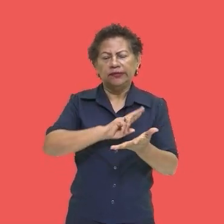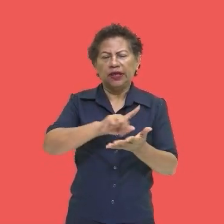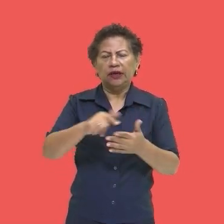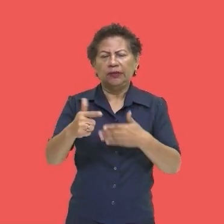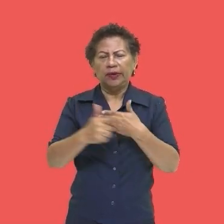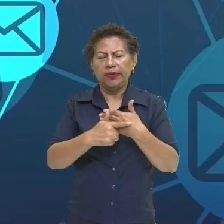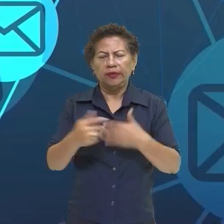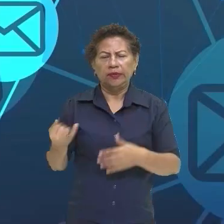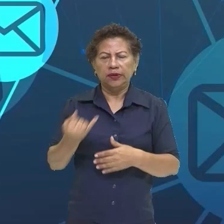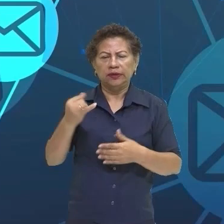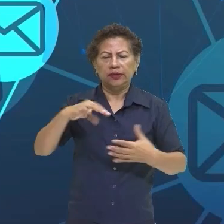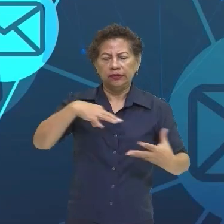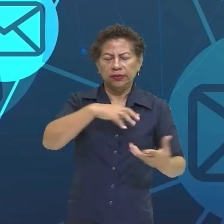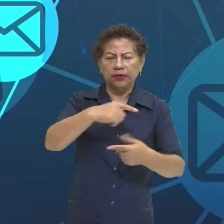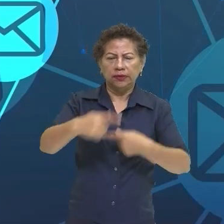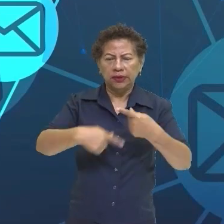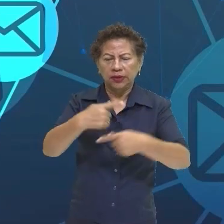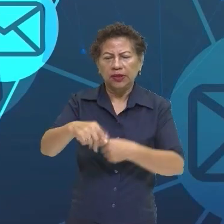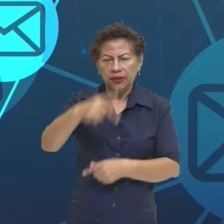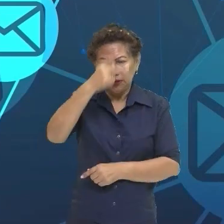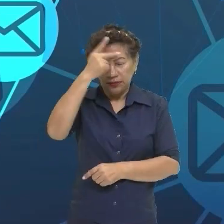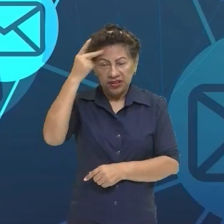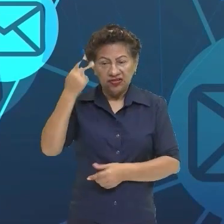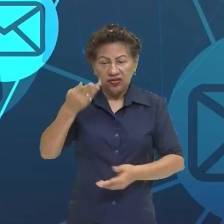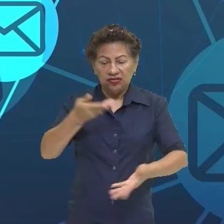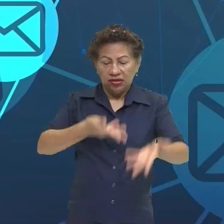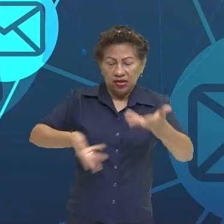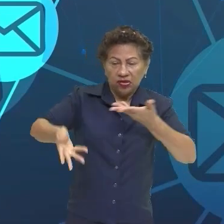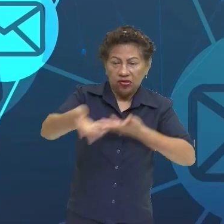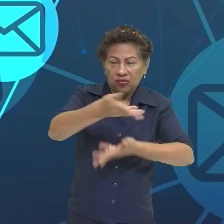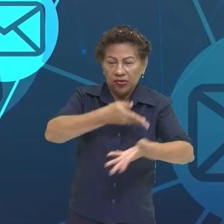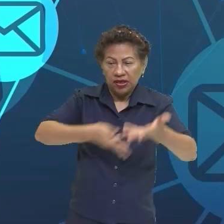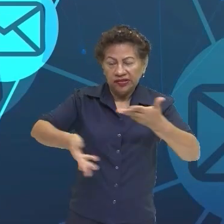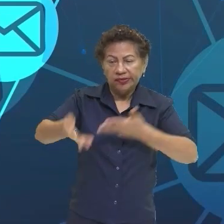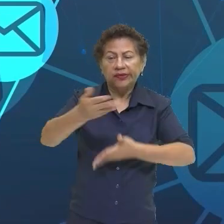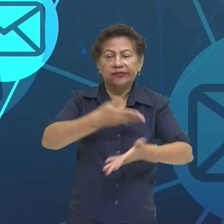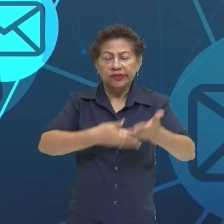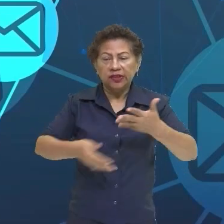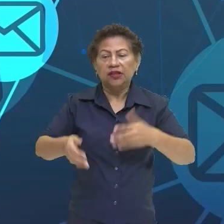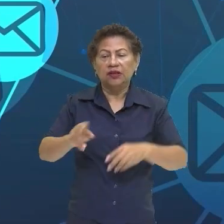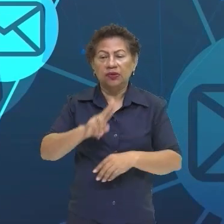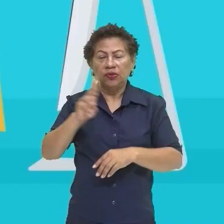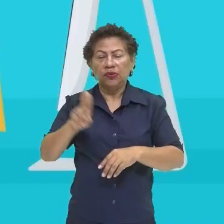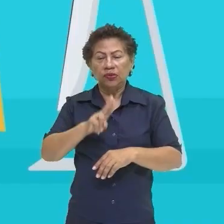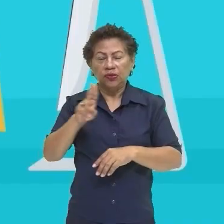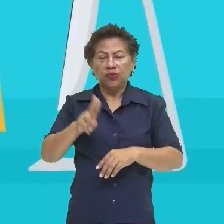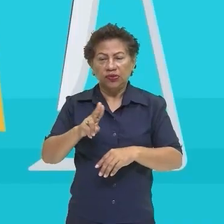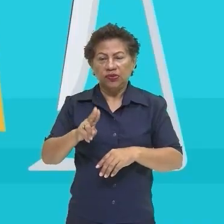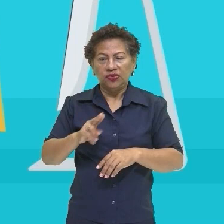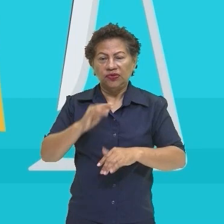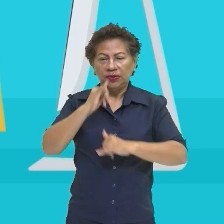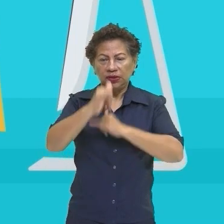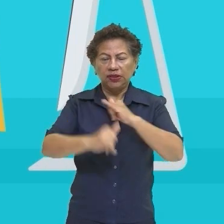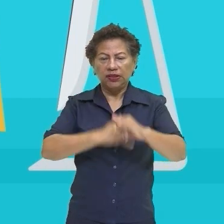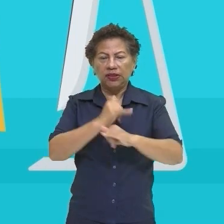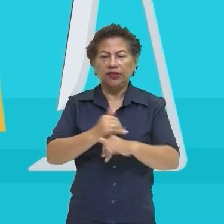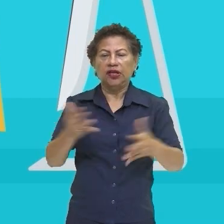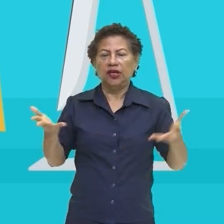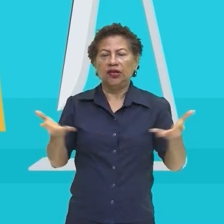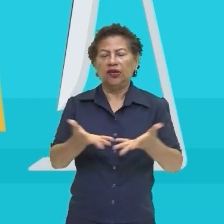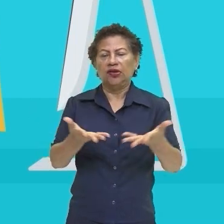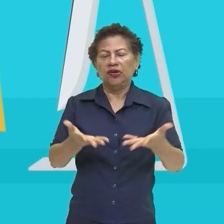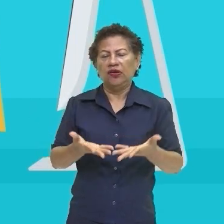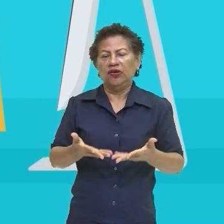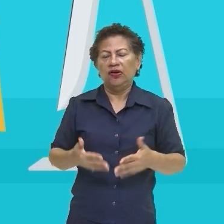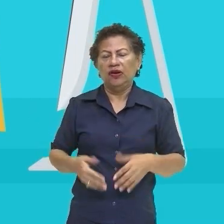globalização. As pessoas estão compartilhando informação e ideias através do uso da internet. Agora, tornou-se tão